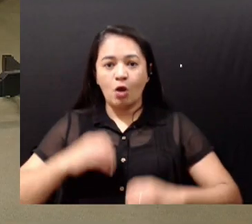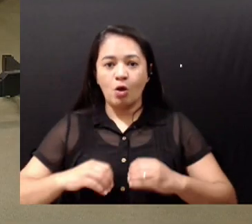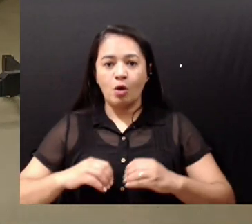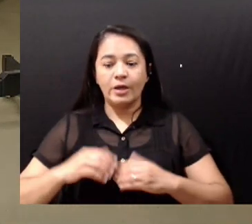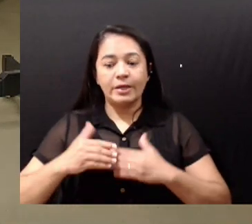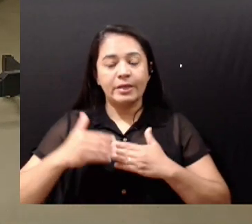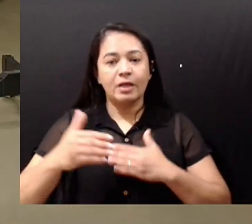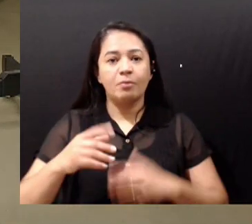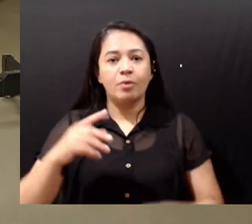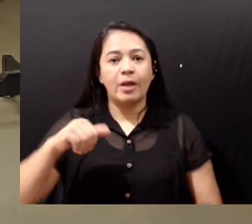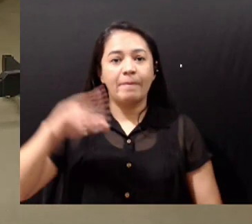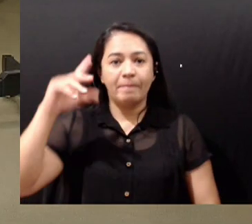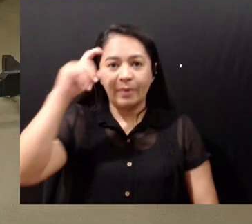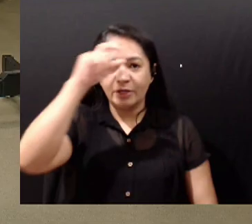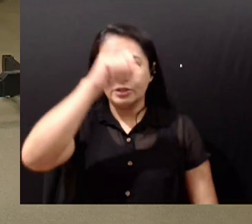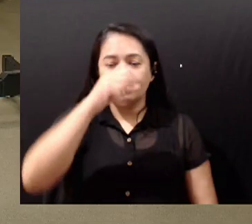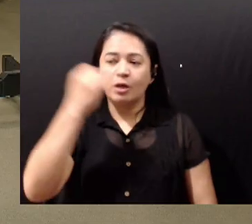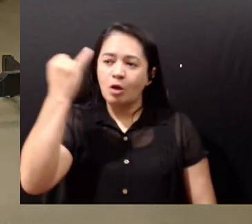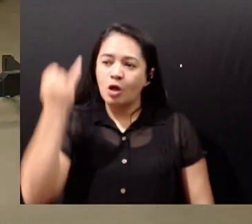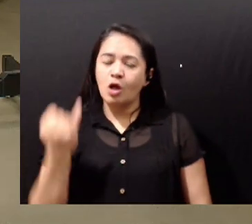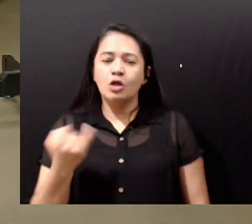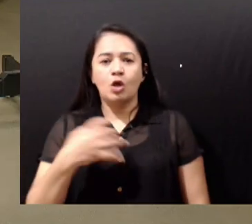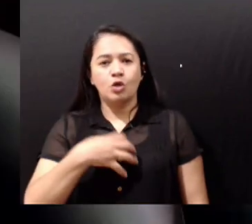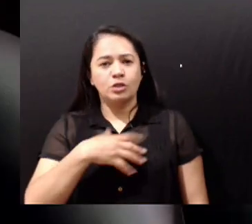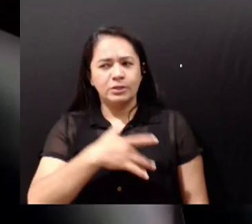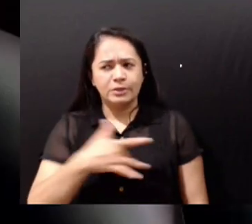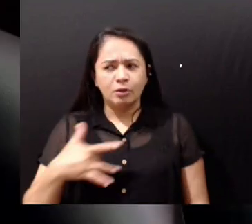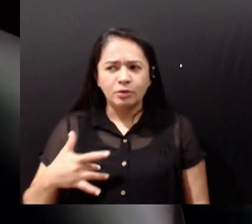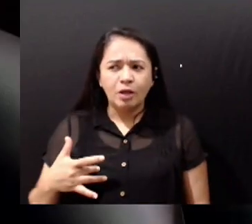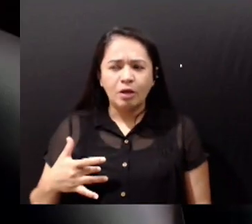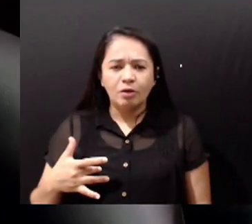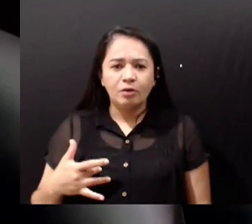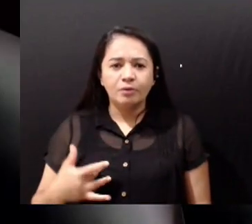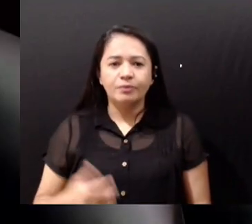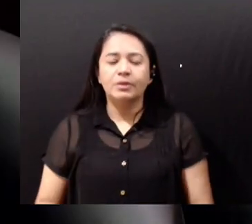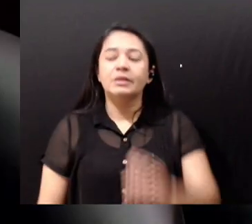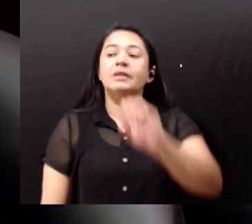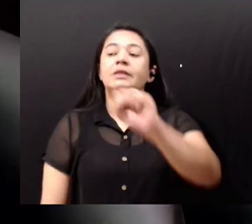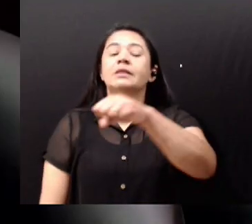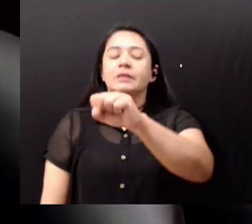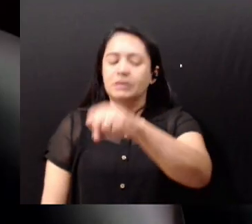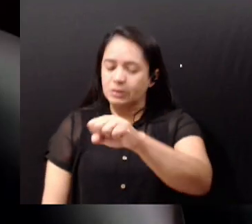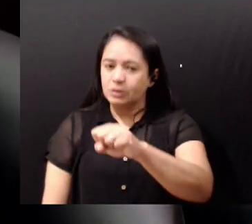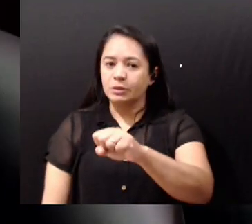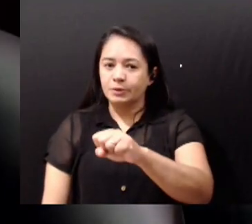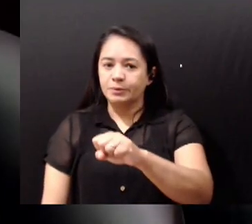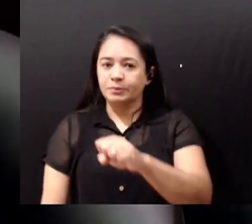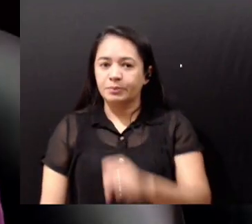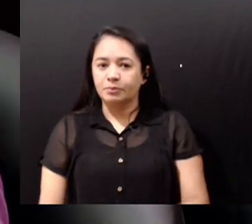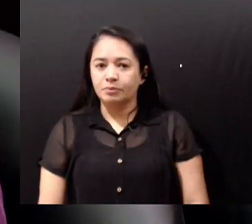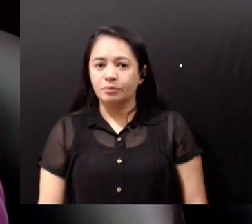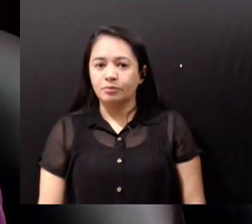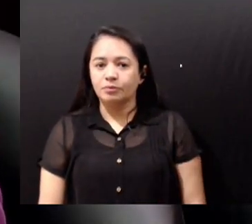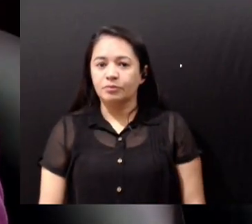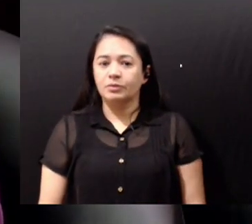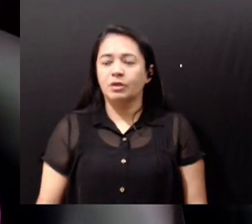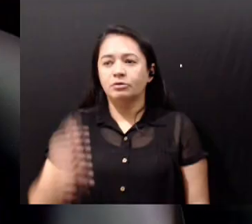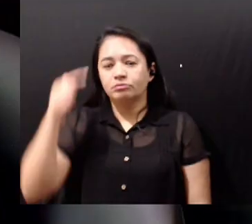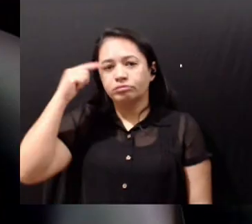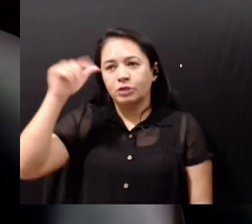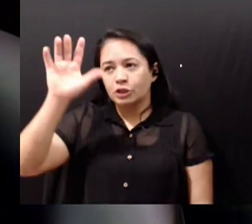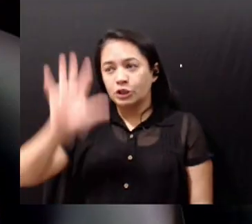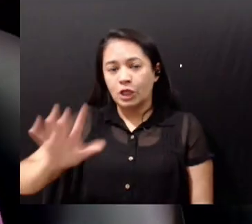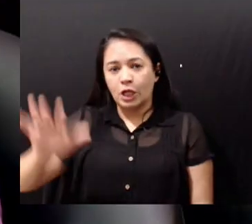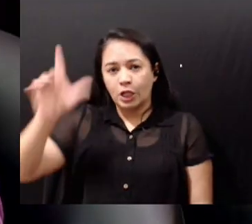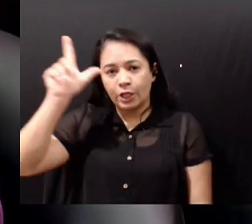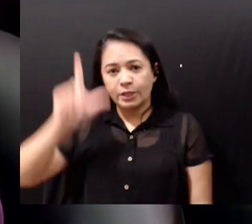maneira saudável, doutora? Eu creio que sim. Né? Na literatura, nos últimos guidelines,